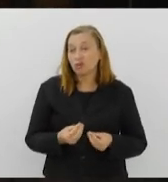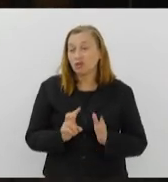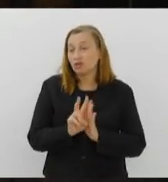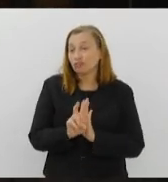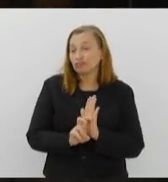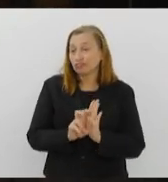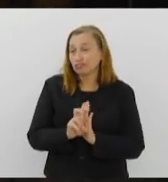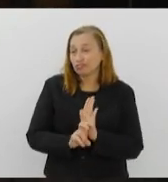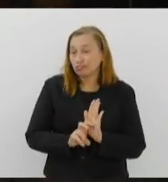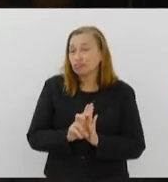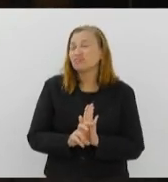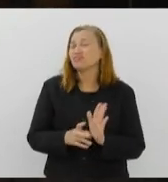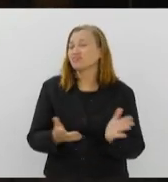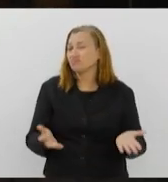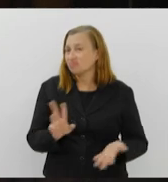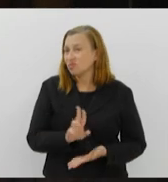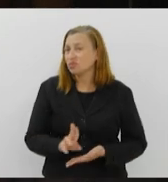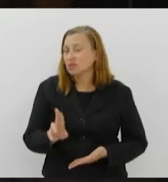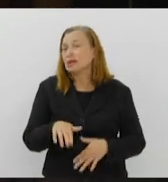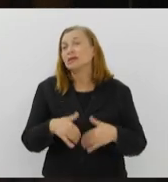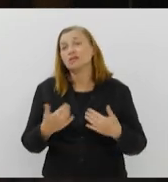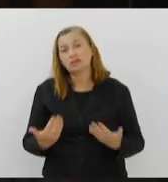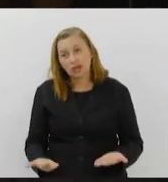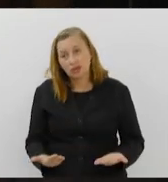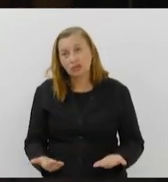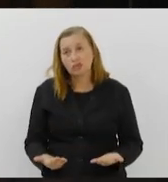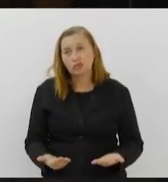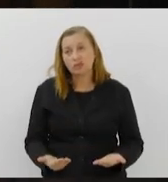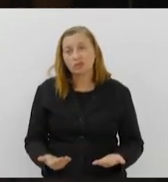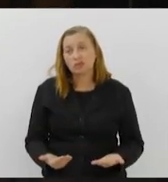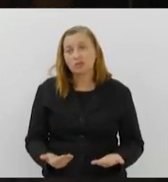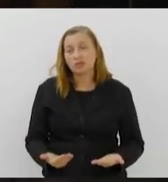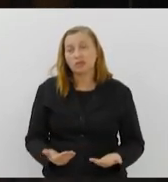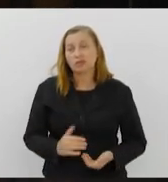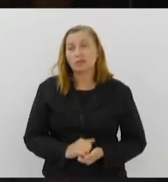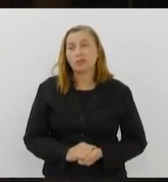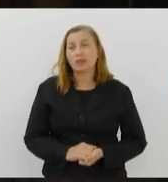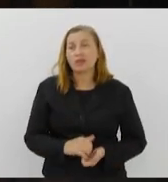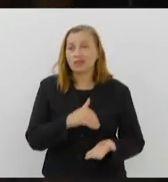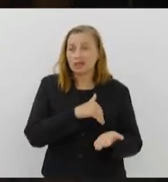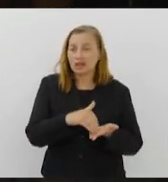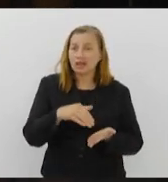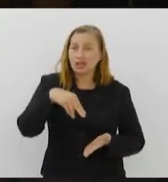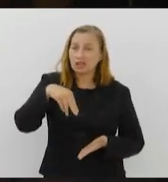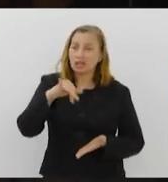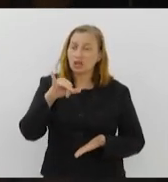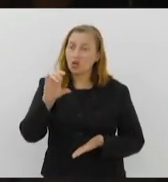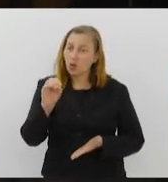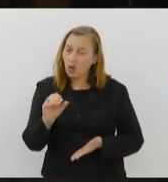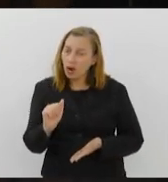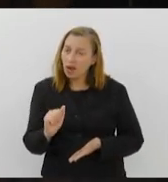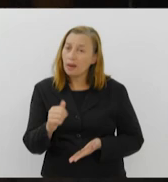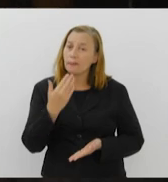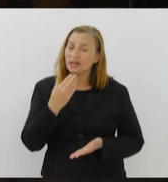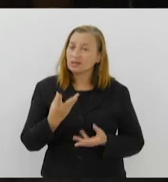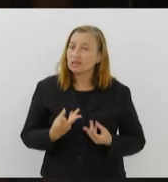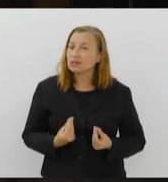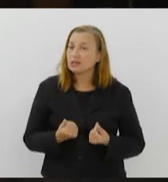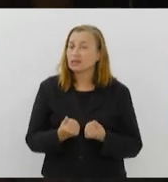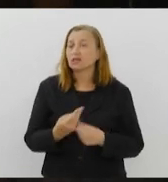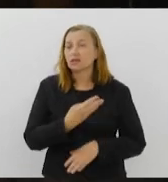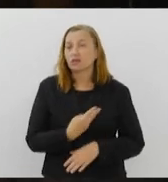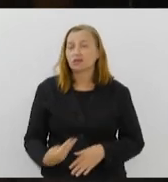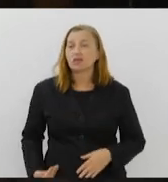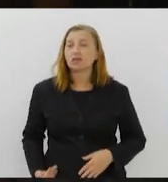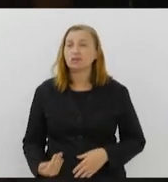semimutilados, de cadeira de rodas. Então, secretário Nicola, peço aí sua sensibilidade, e o governador